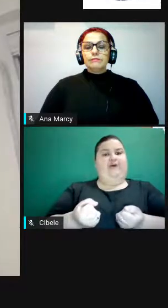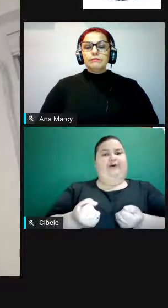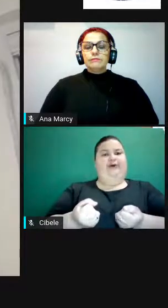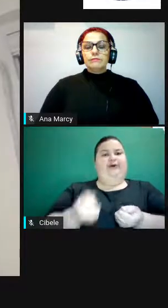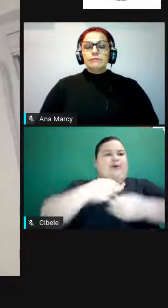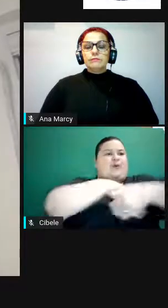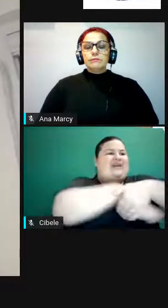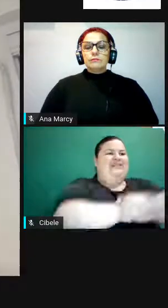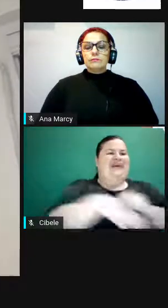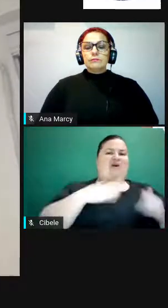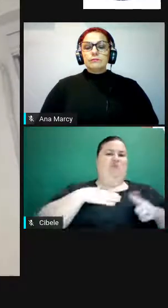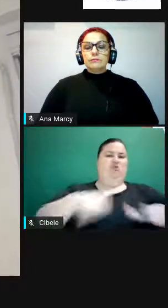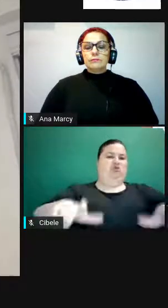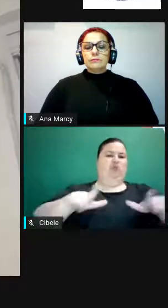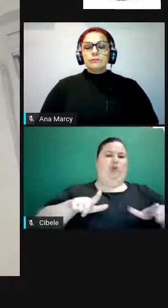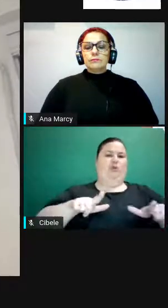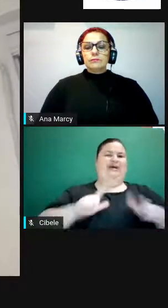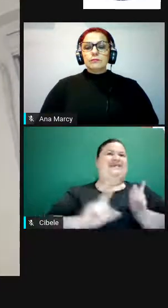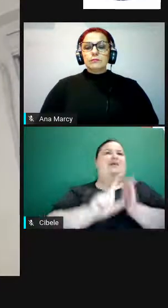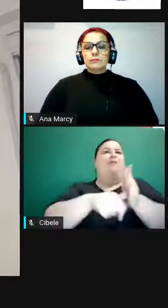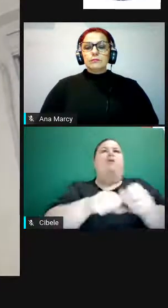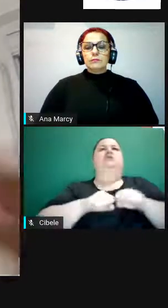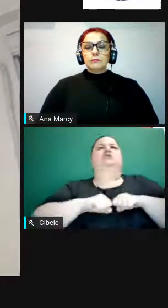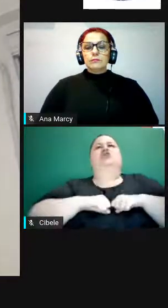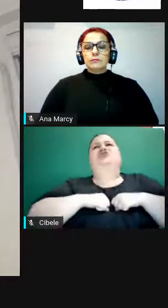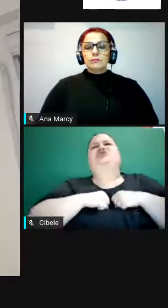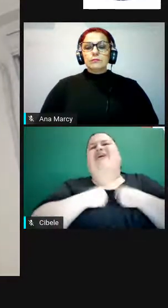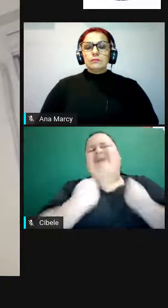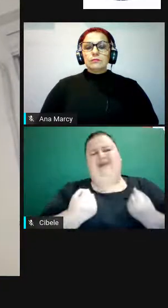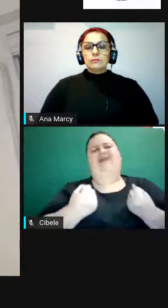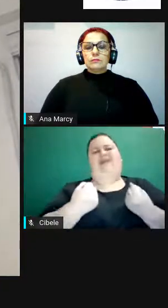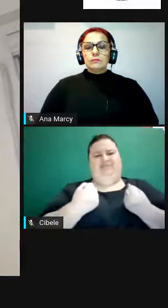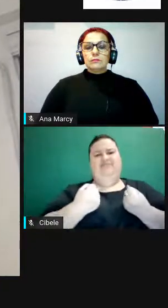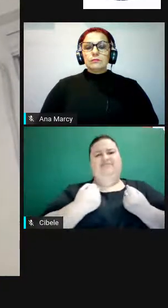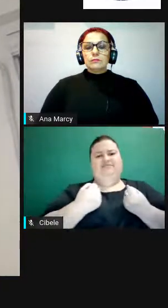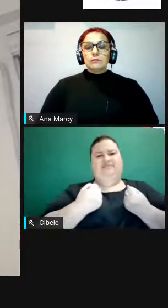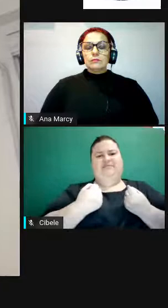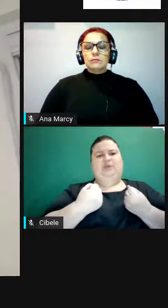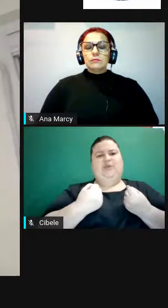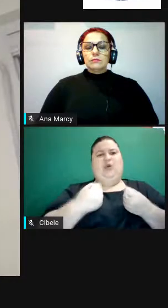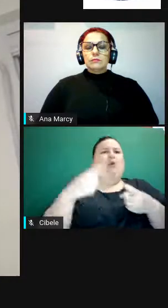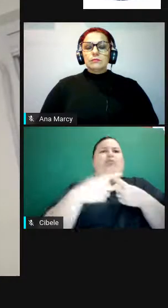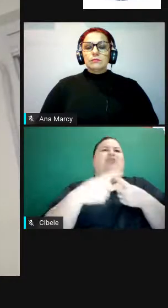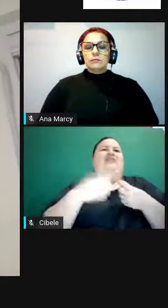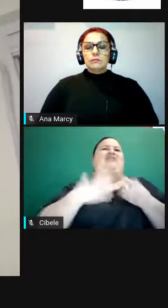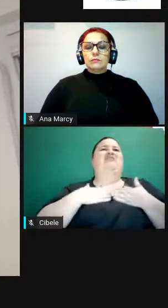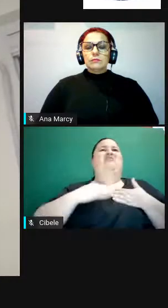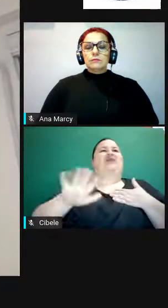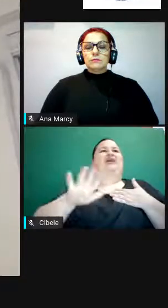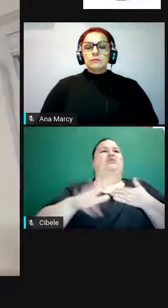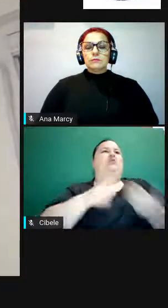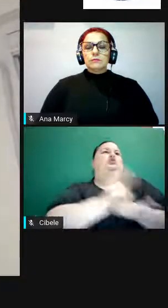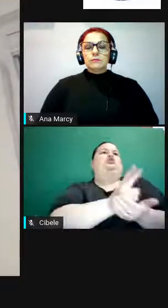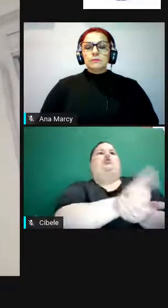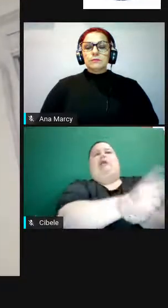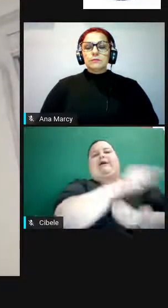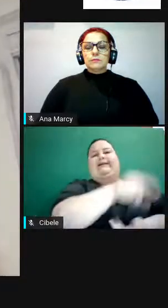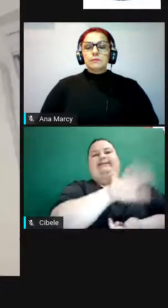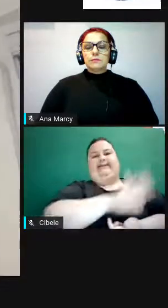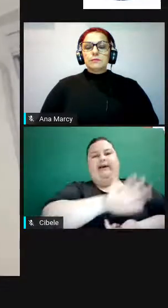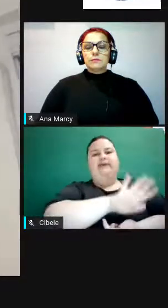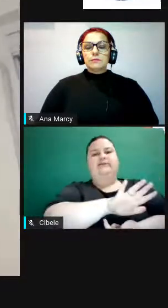engavetar o meu diploma depois de ter me dedicado tanto e simplesmente por não querer seguir numa área eu tenho que abandonar tudo o que eu fiz e daí